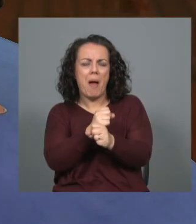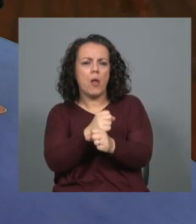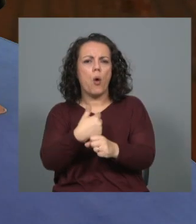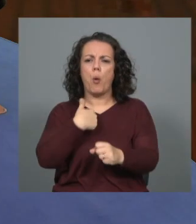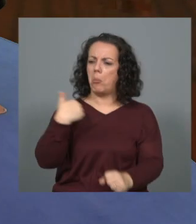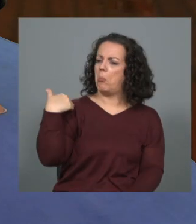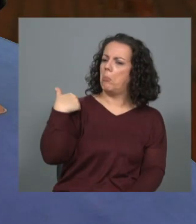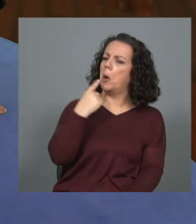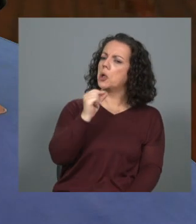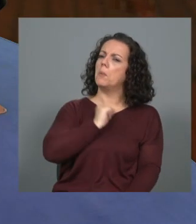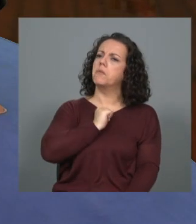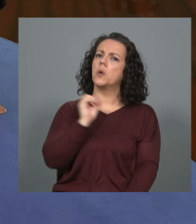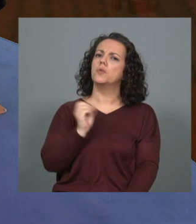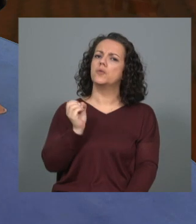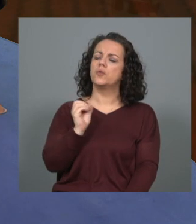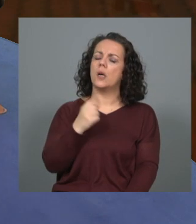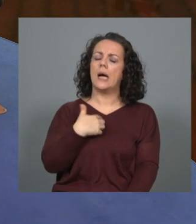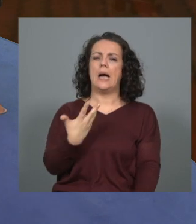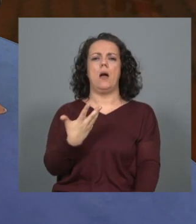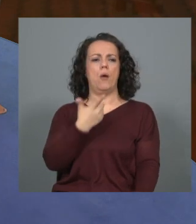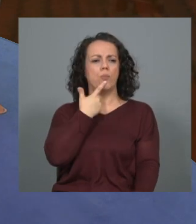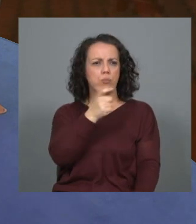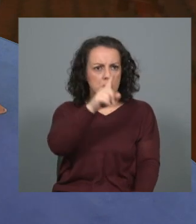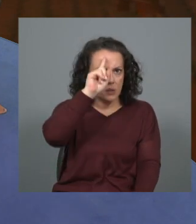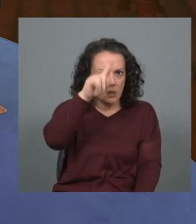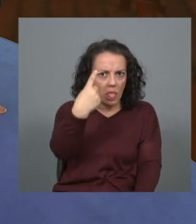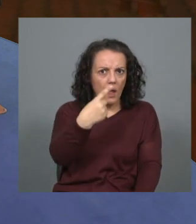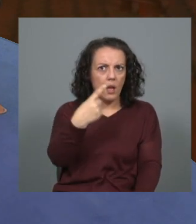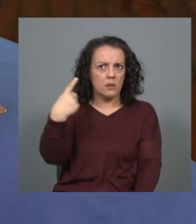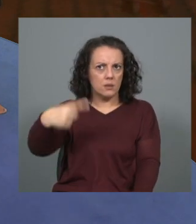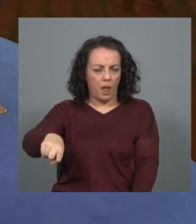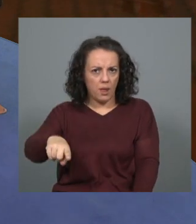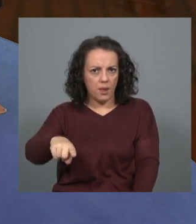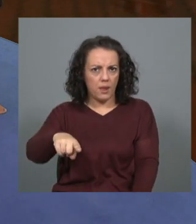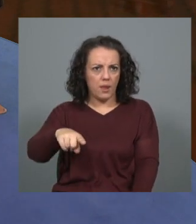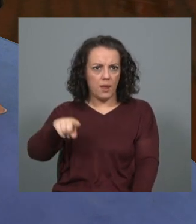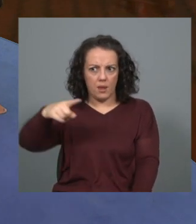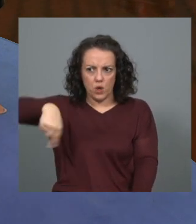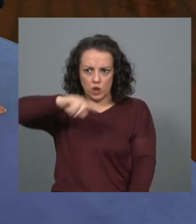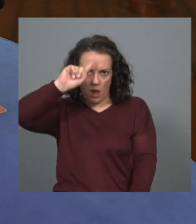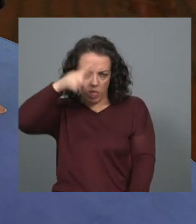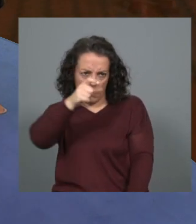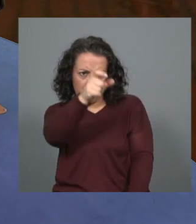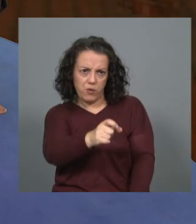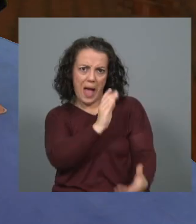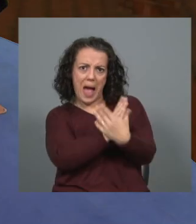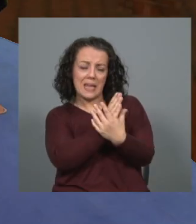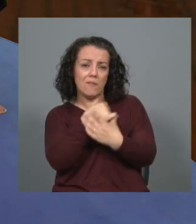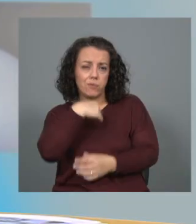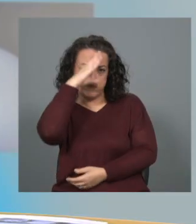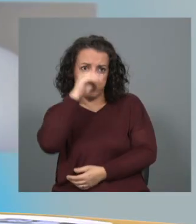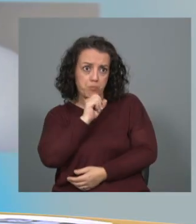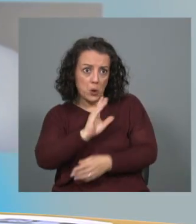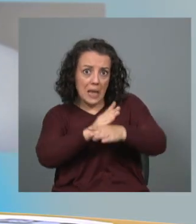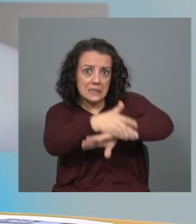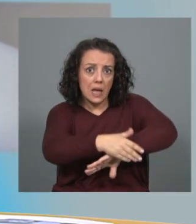nos refere. E nós começamos por perguntar, e alguém sabe da existência, da vossa existência, dos vossos arquivos? Claro. É possível ter acesso